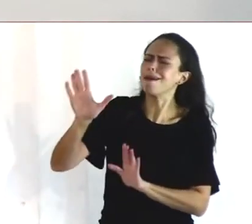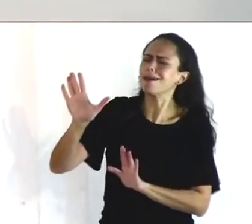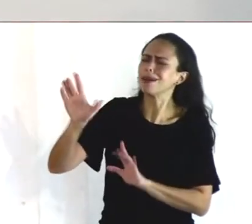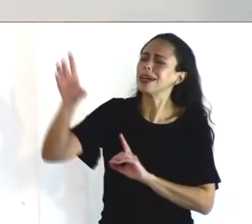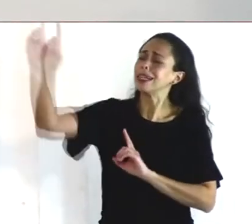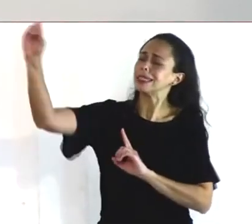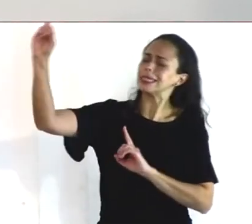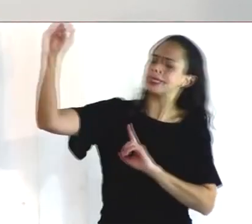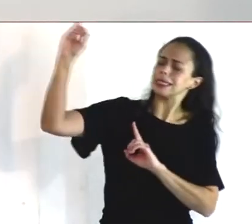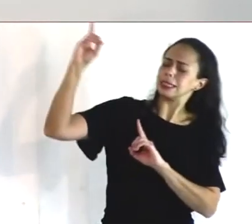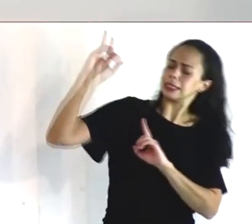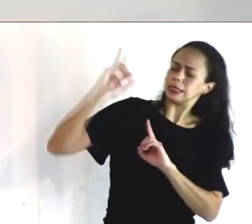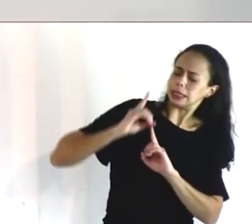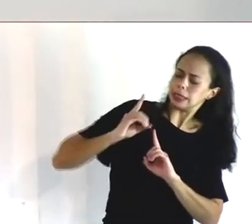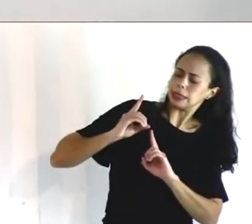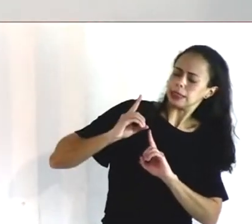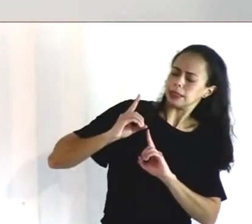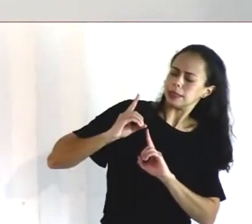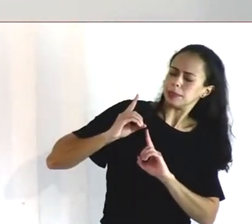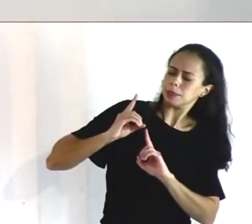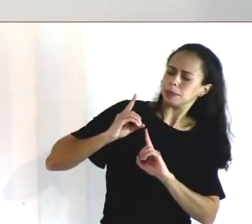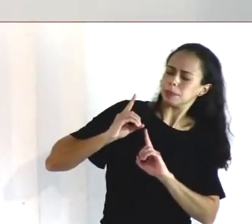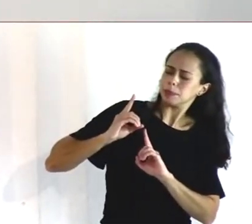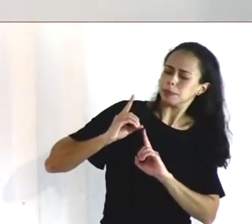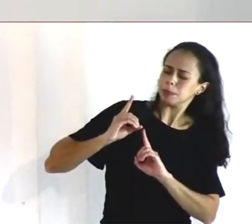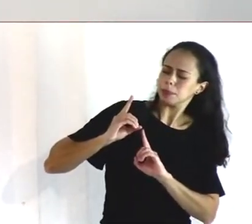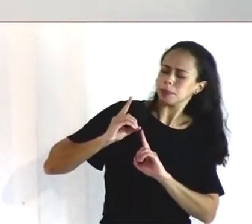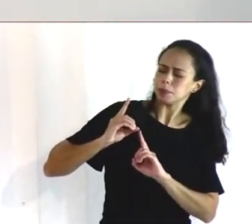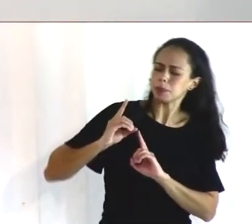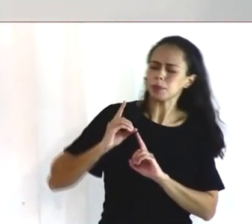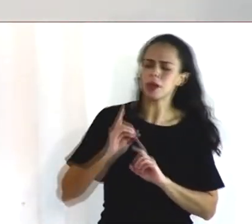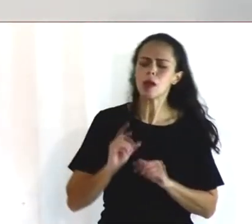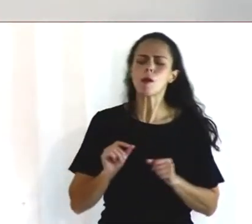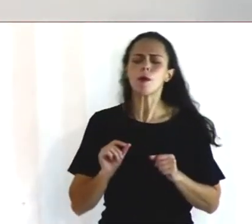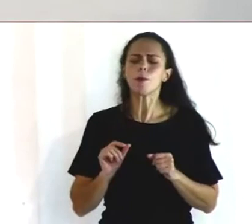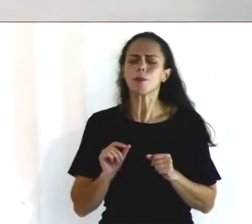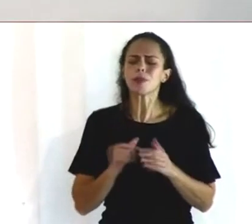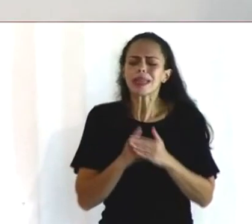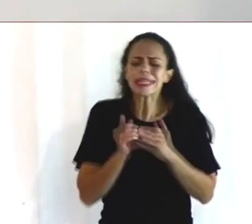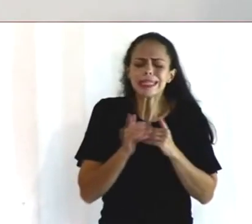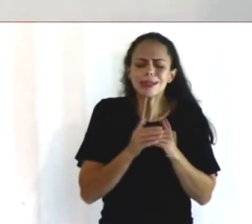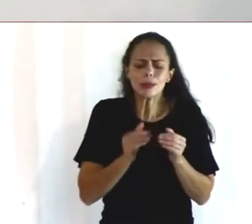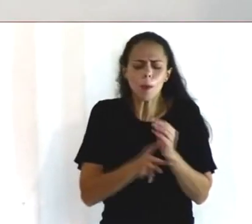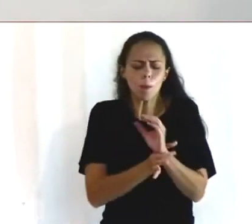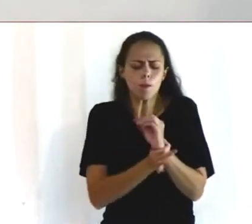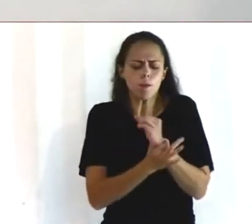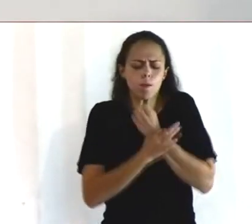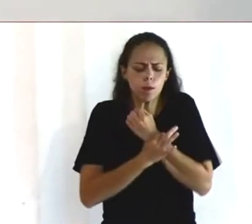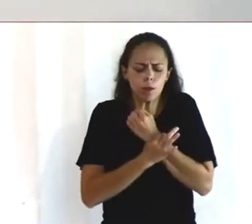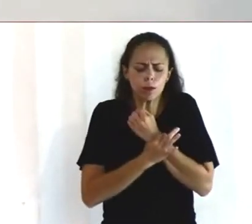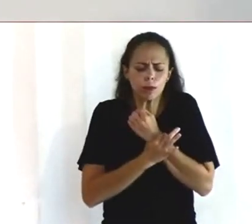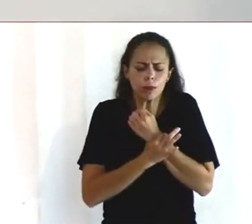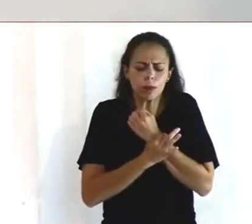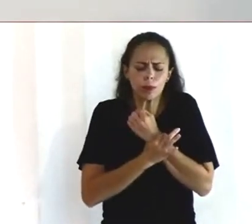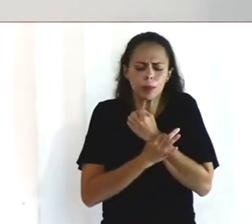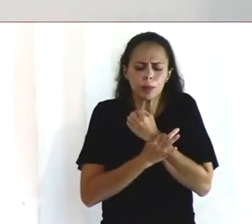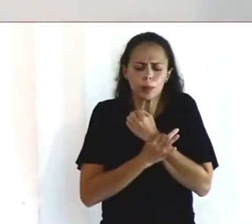Domina-nos. Senhor, trava-nos naquilo que nós precisamos ser travados para não pecarmos diante da Tua